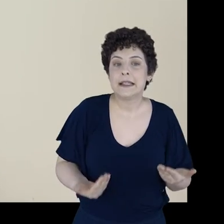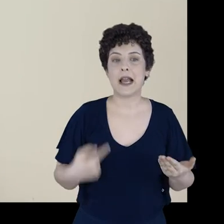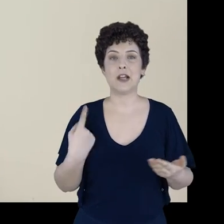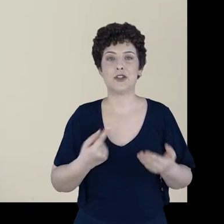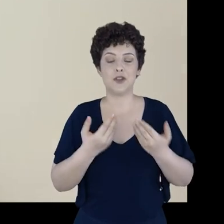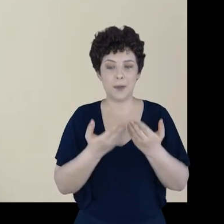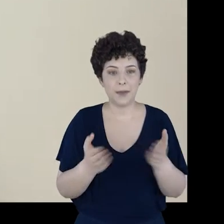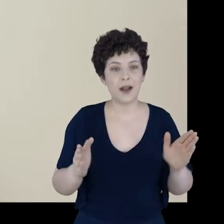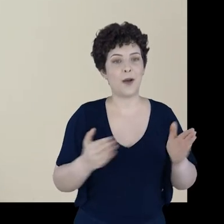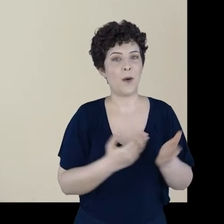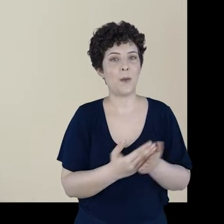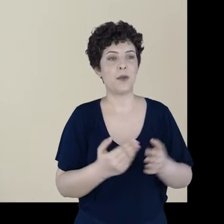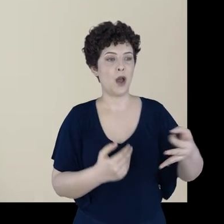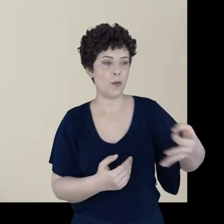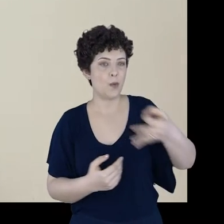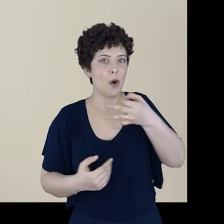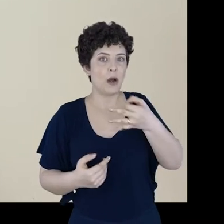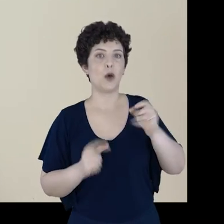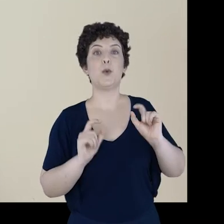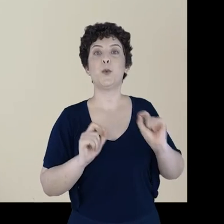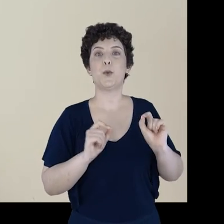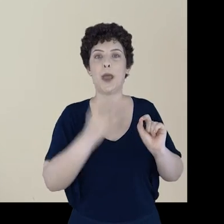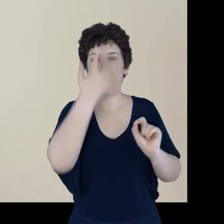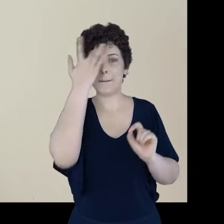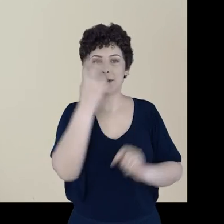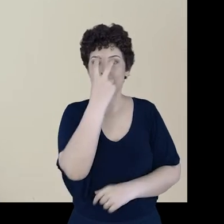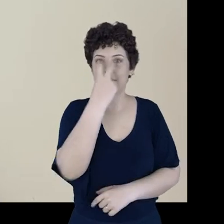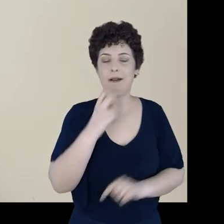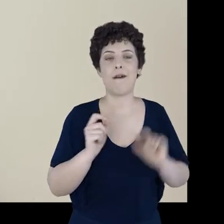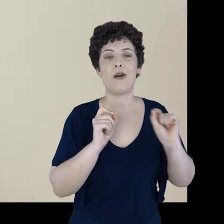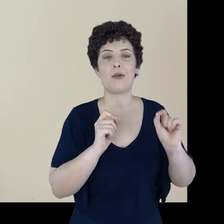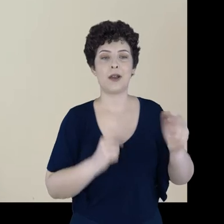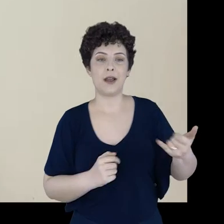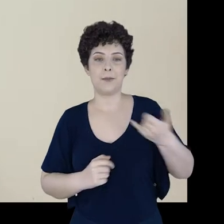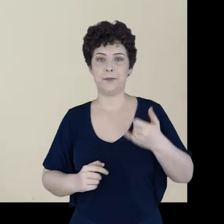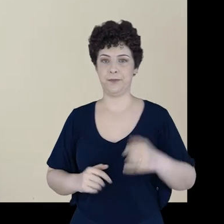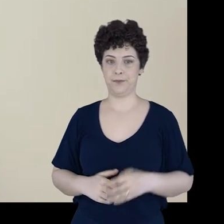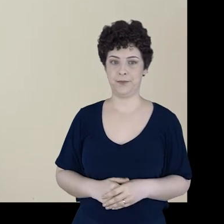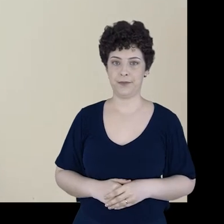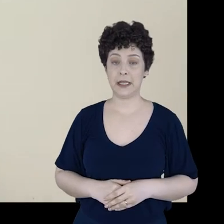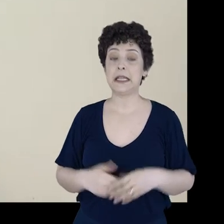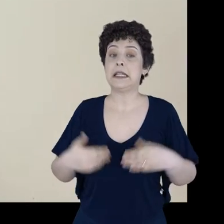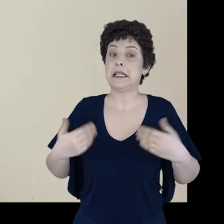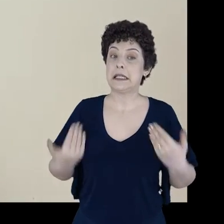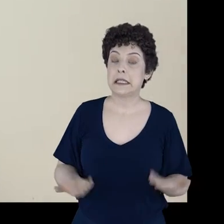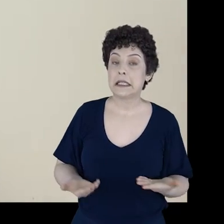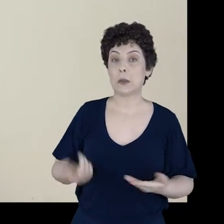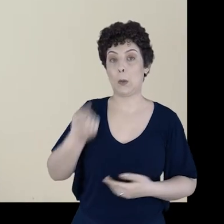E quando a gente abriu o bate-papo, um dos comentários que apareceu da plateia foi o